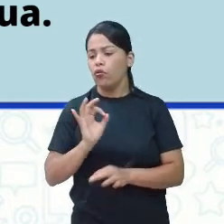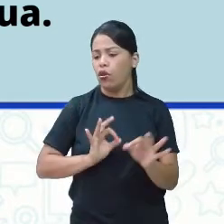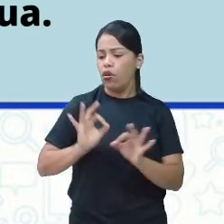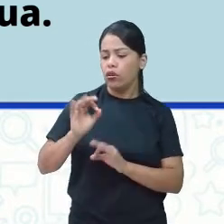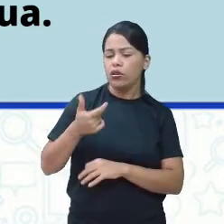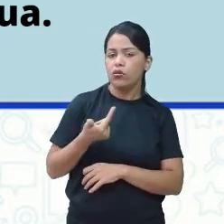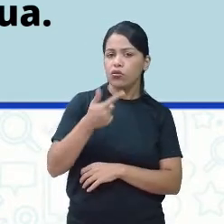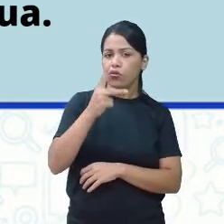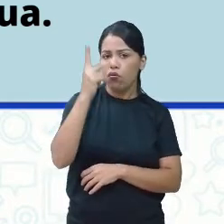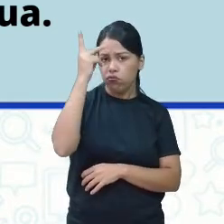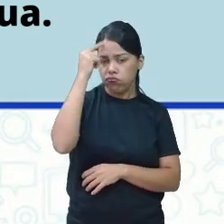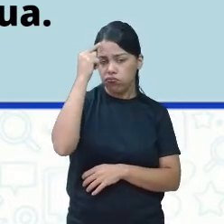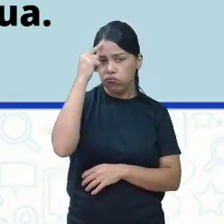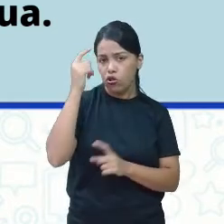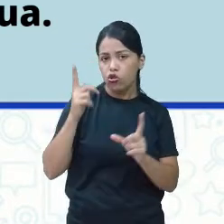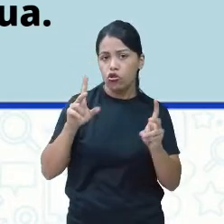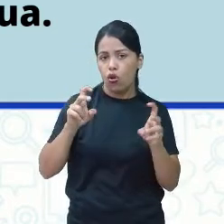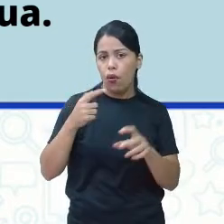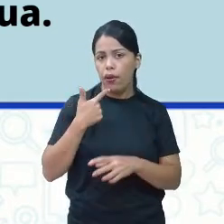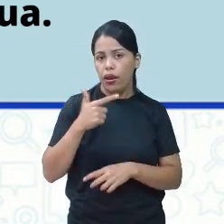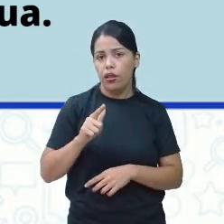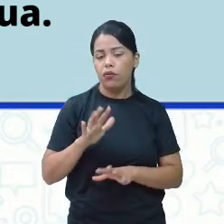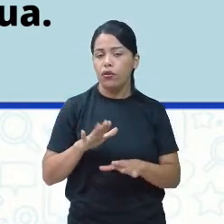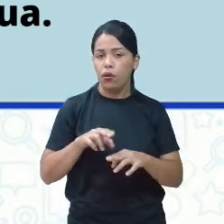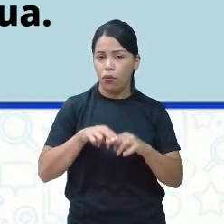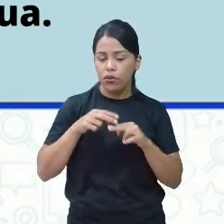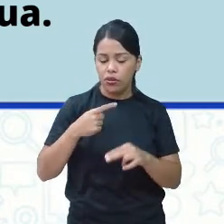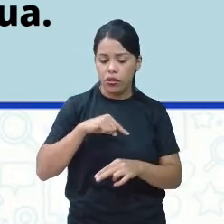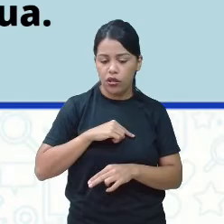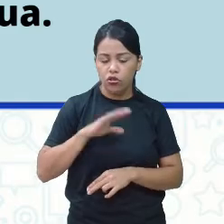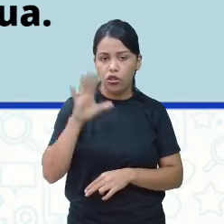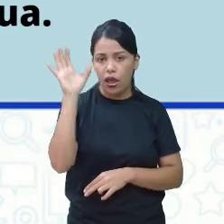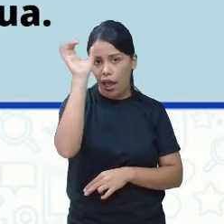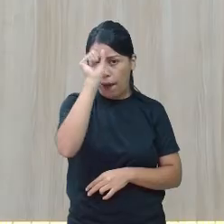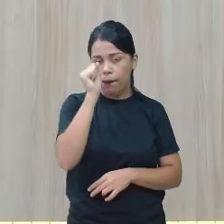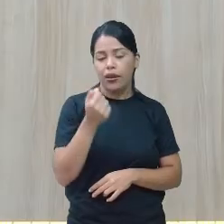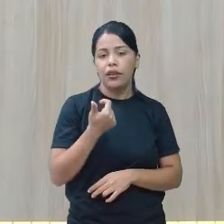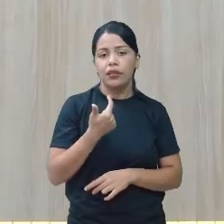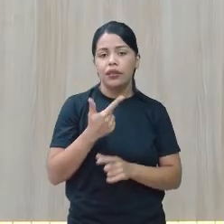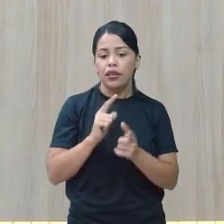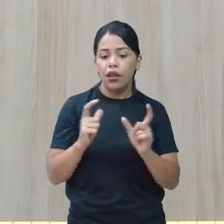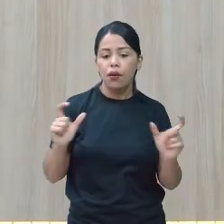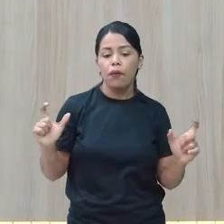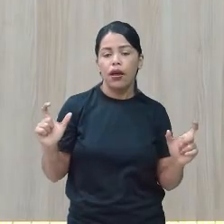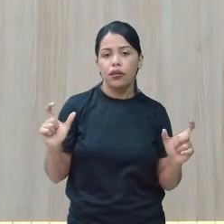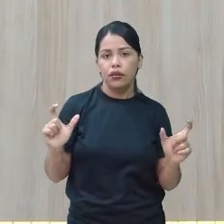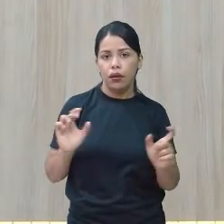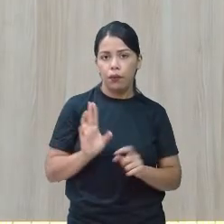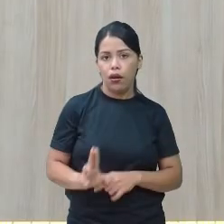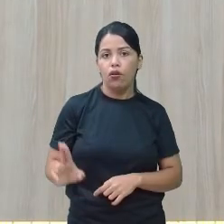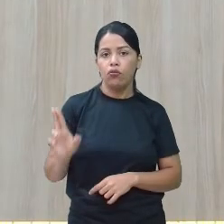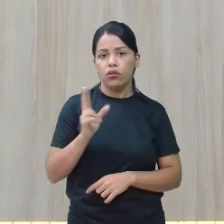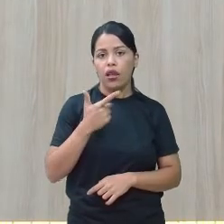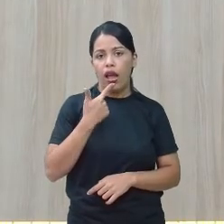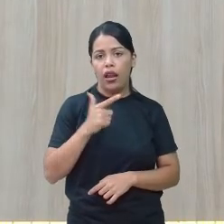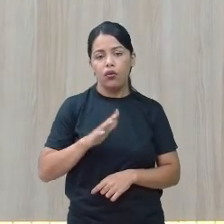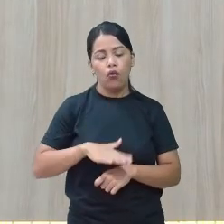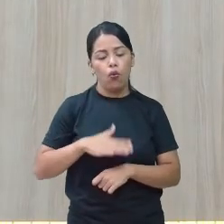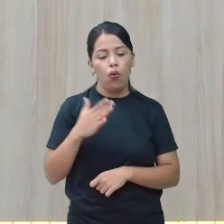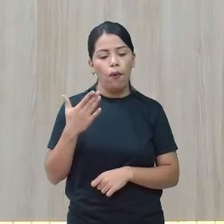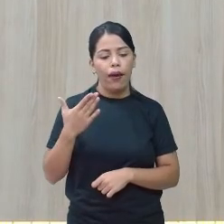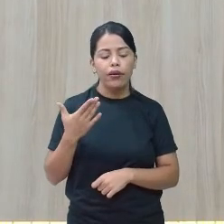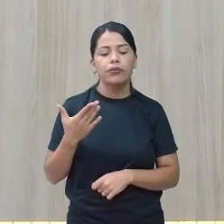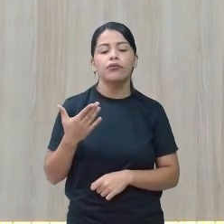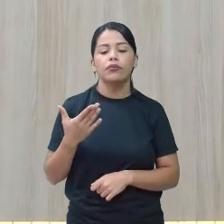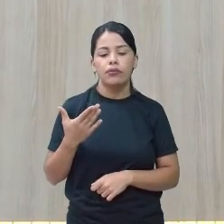seu entendimento da língua, né? Afinal, é para isso que a gente aprende a gramática, para poder usar a língua com maior propriedade, com toda